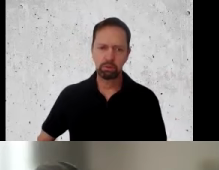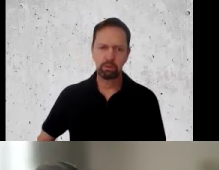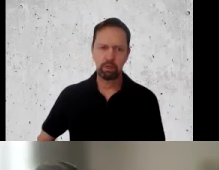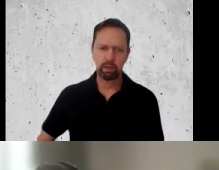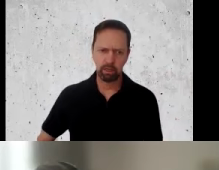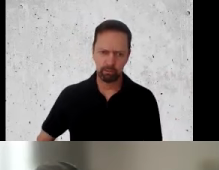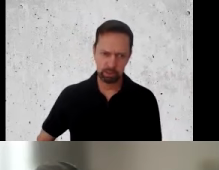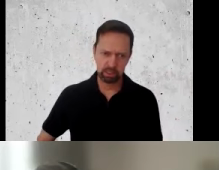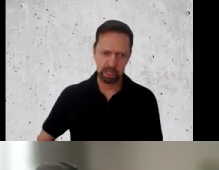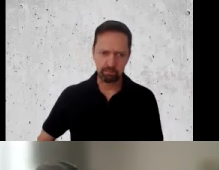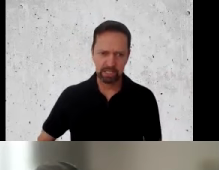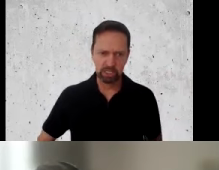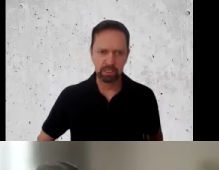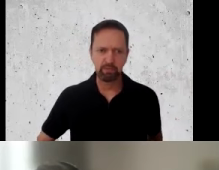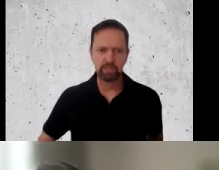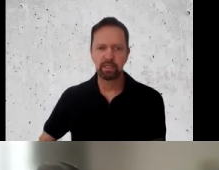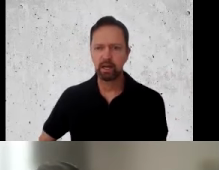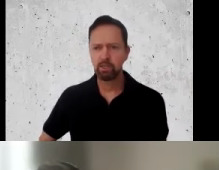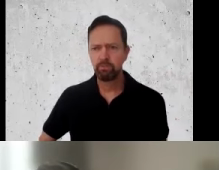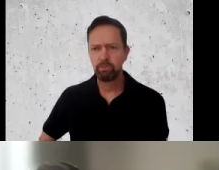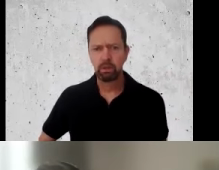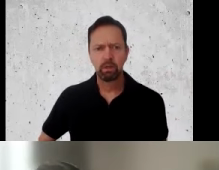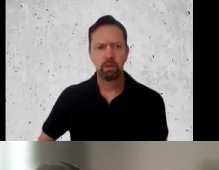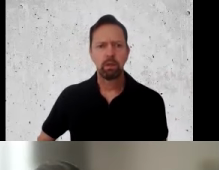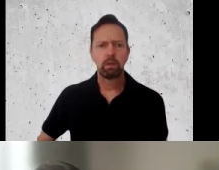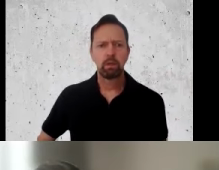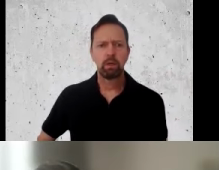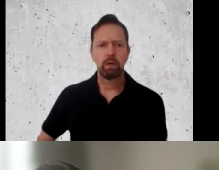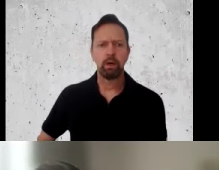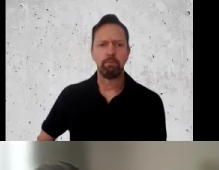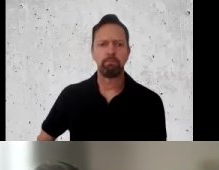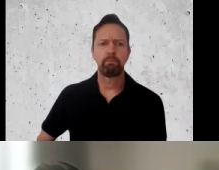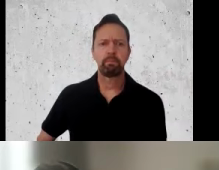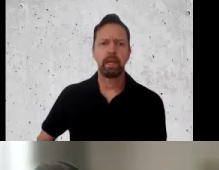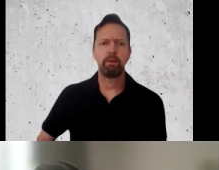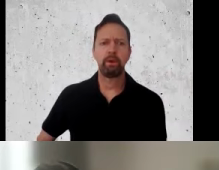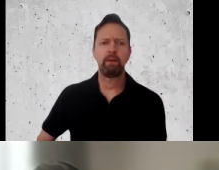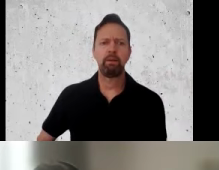então, se tem baixa especificidade,